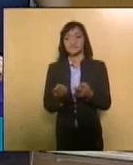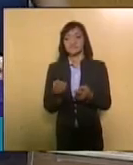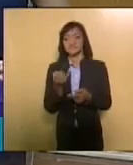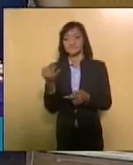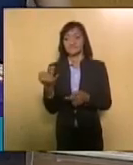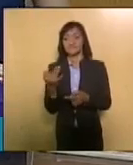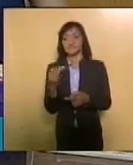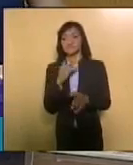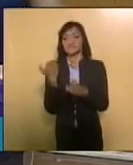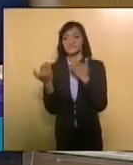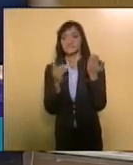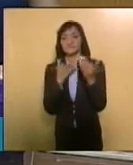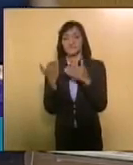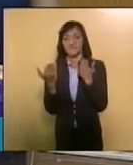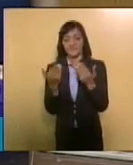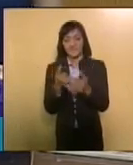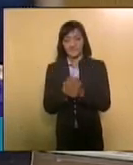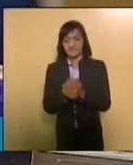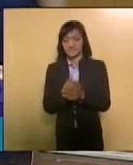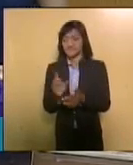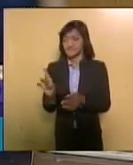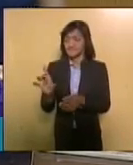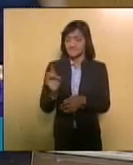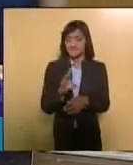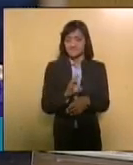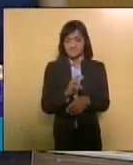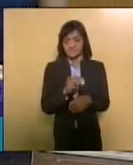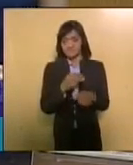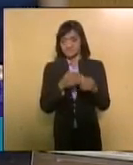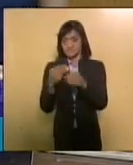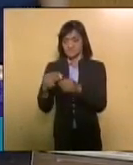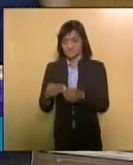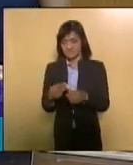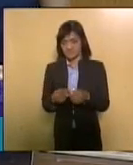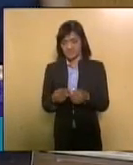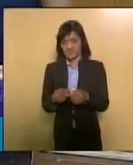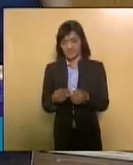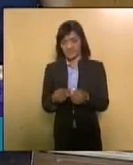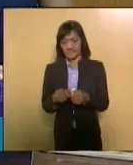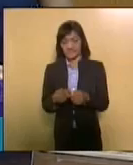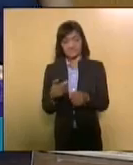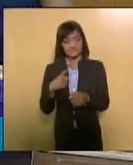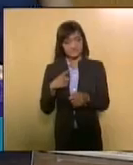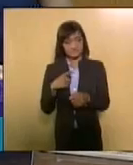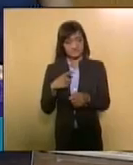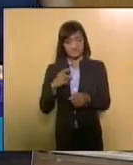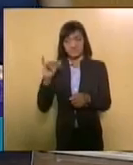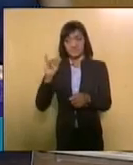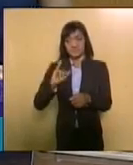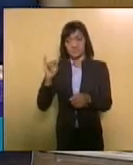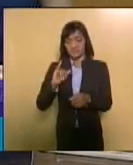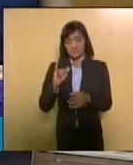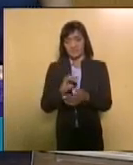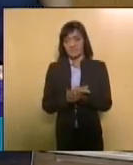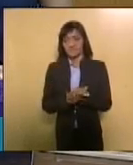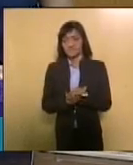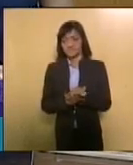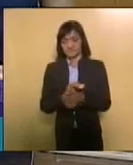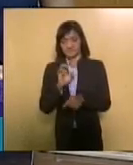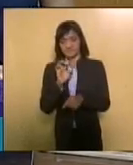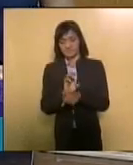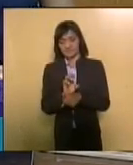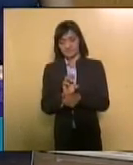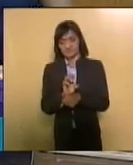eh por município brasileiro Então tem um aspecto interessante que seja para os Estados